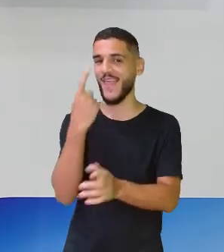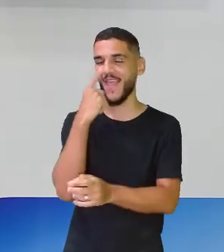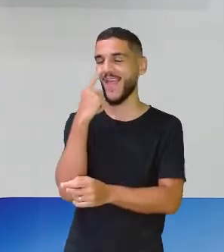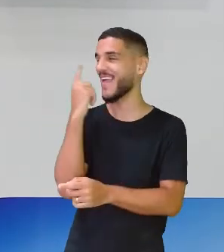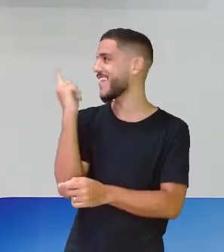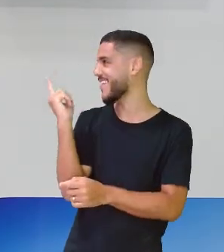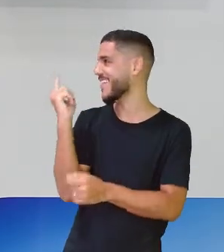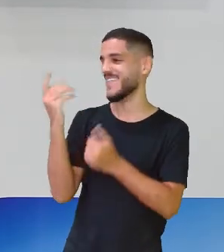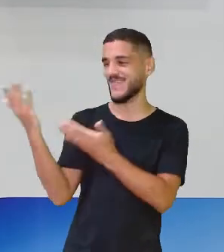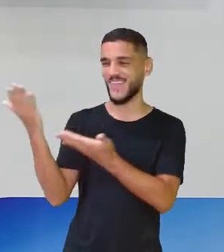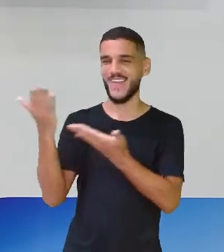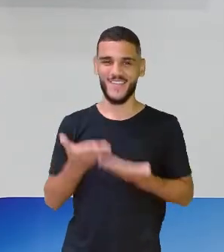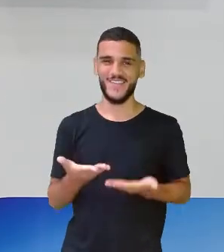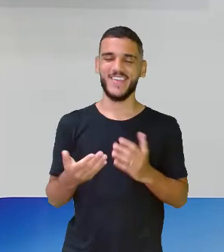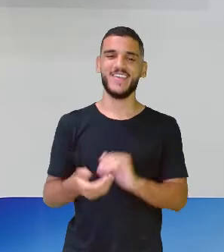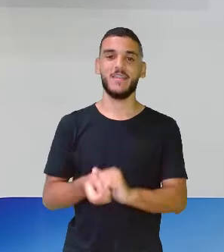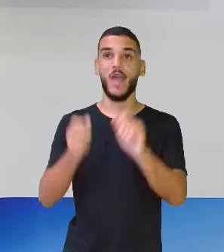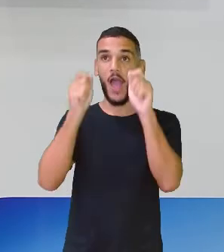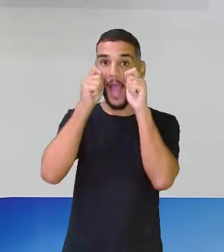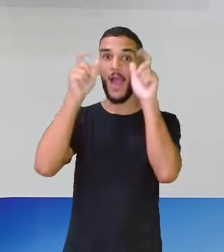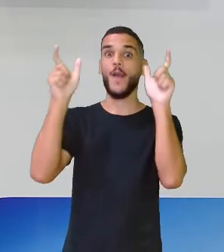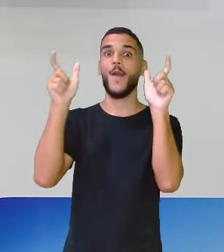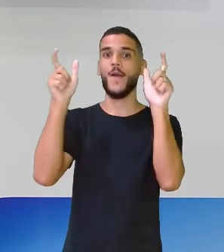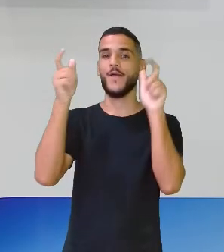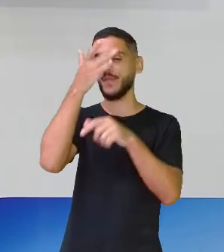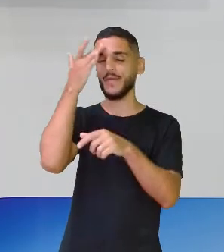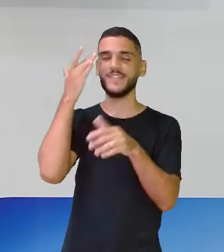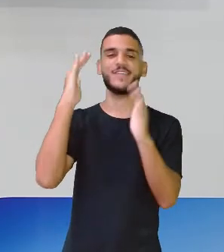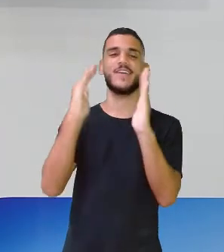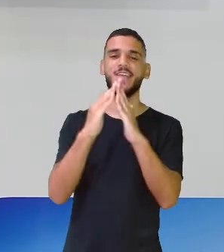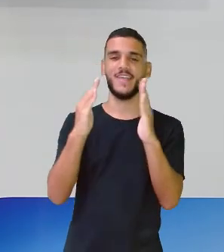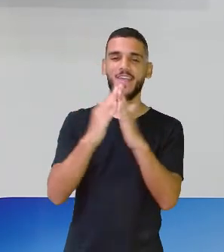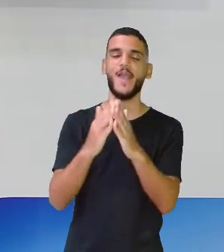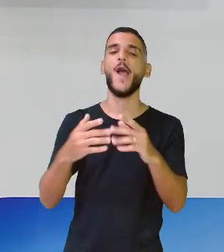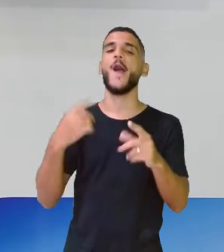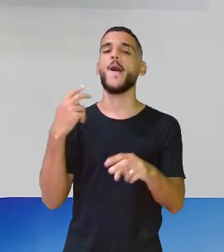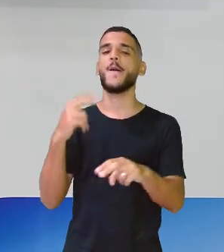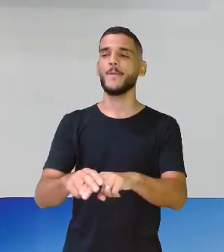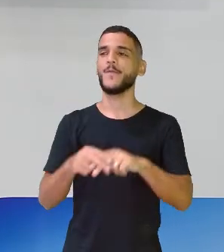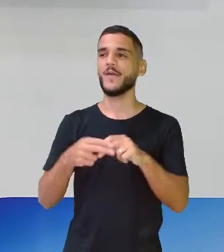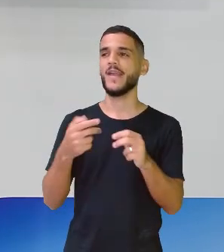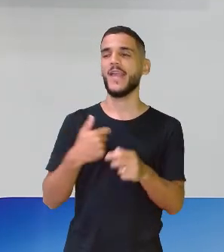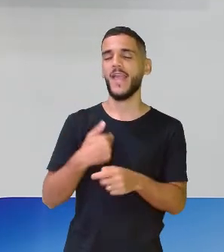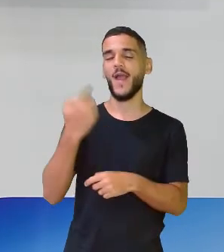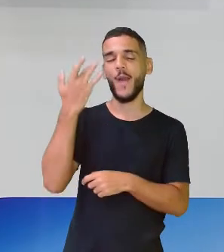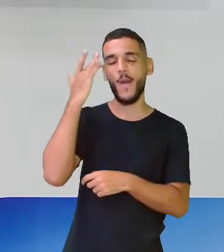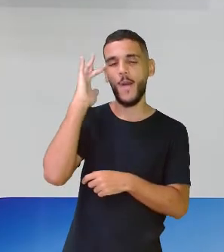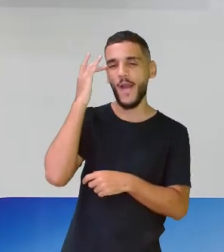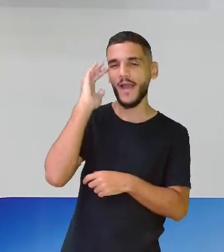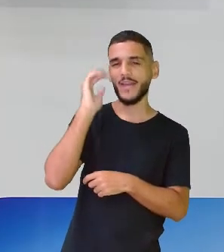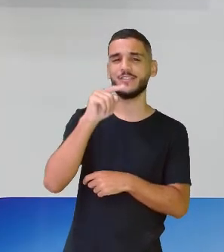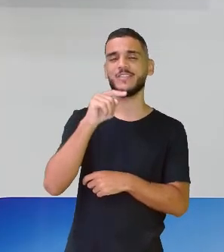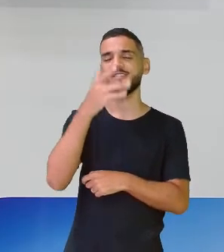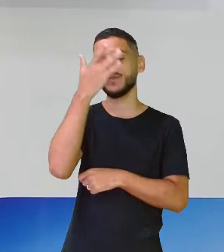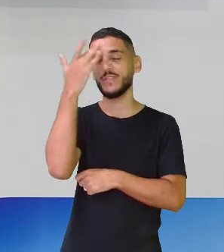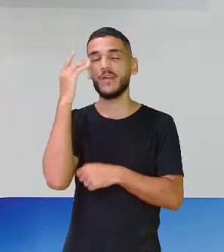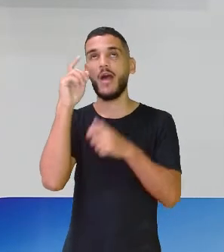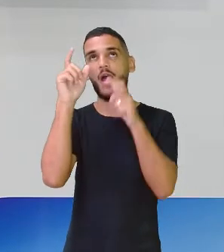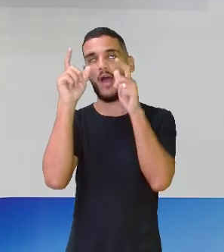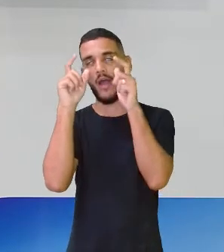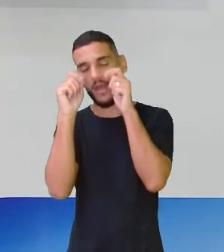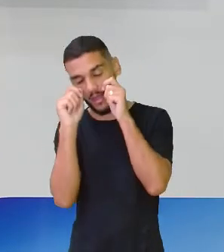seja bem-vindo, Carijó, acorde essa turminha, porque eu acho que eles estão